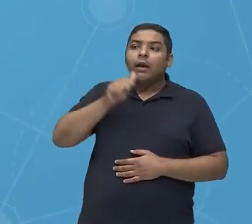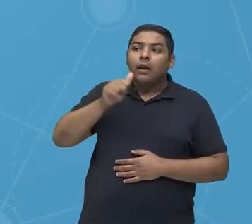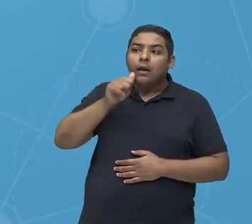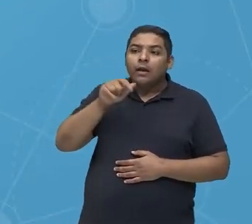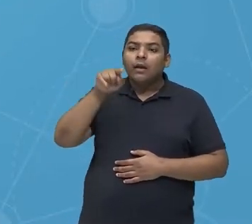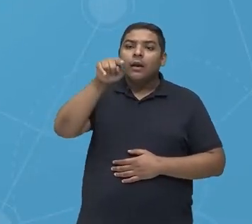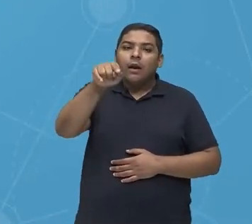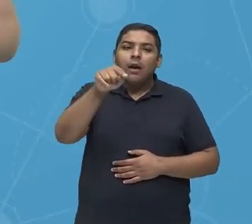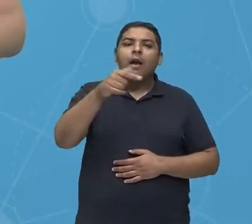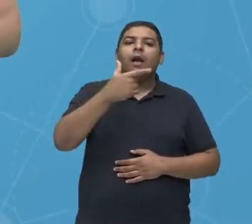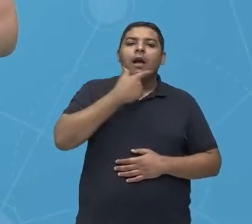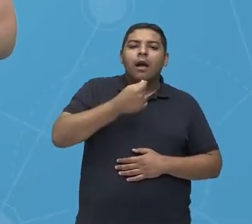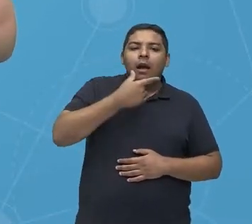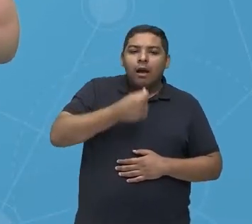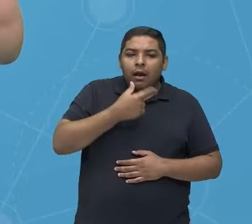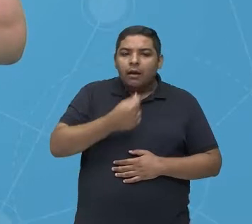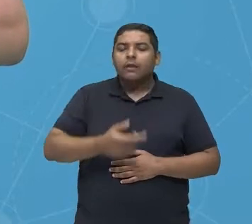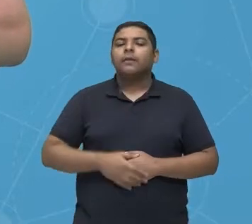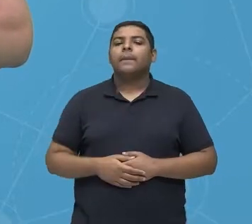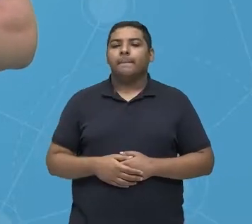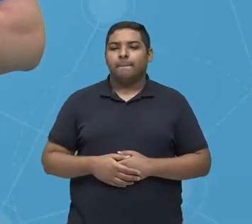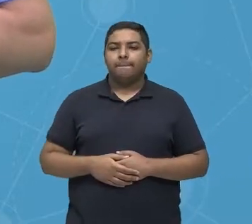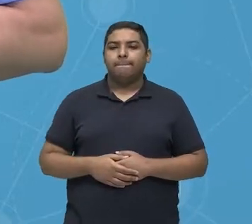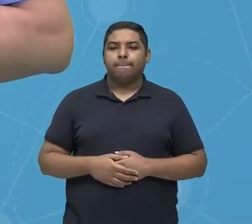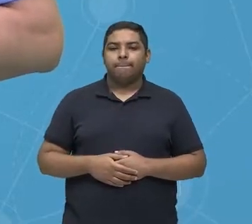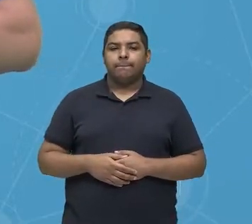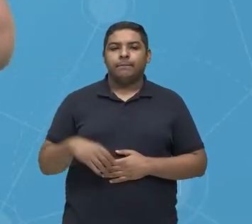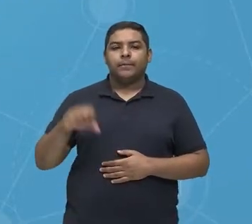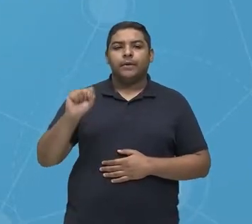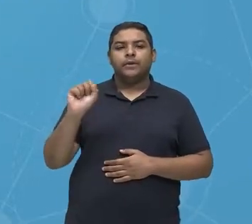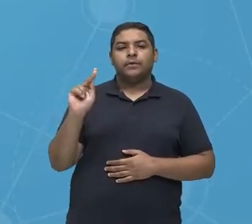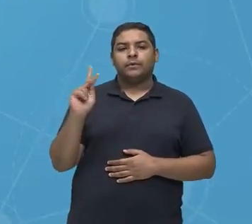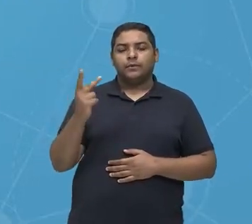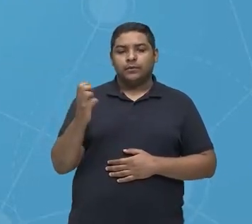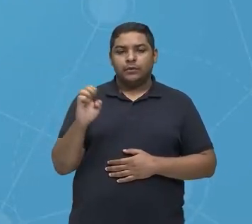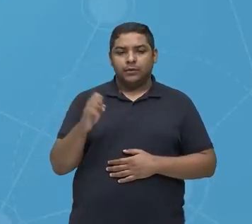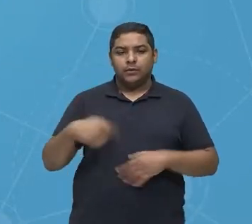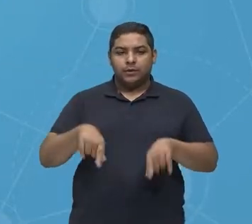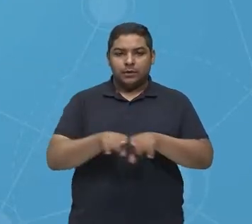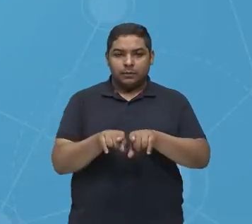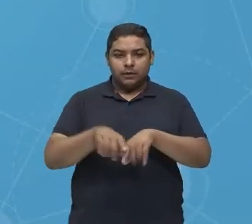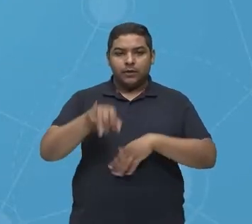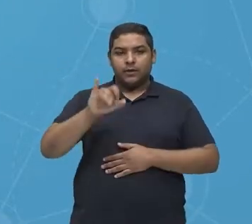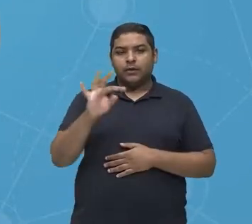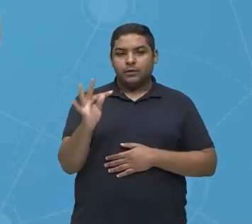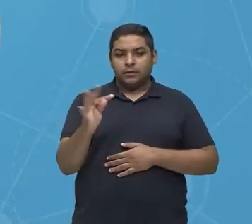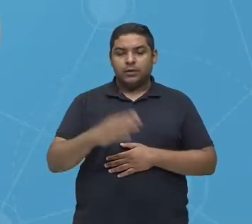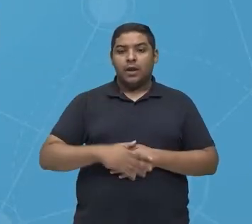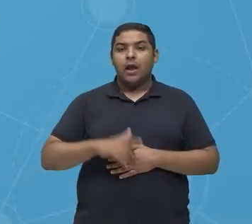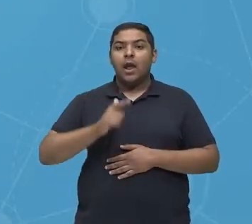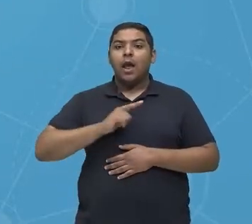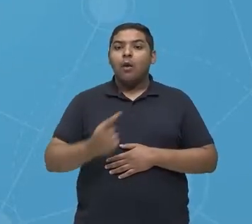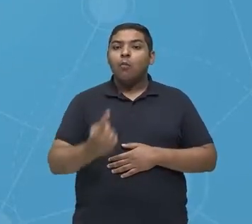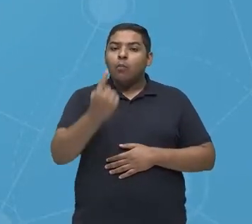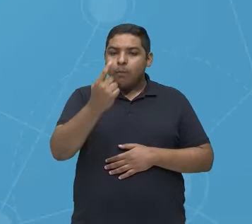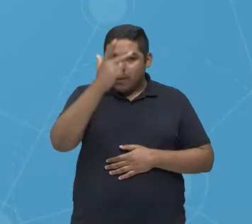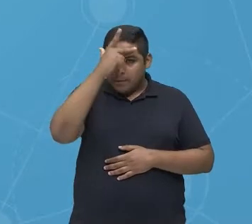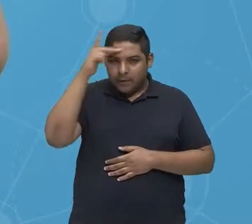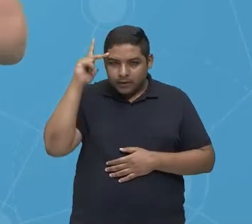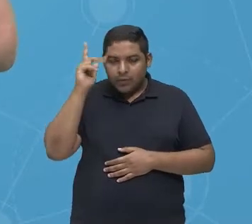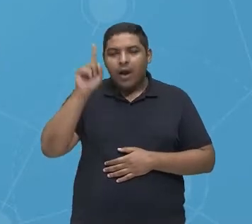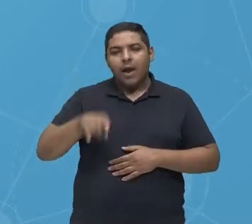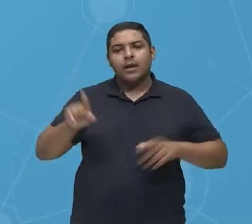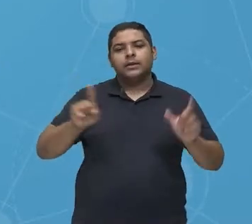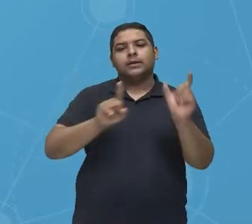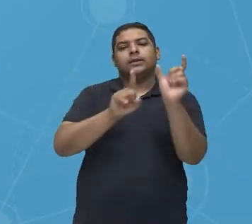Outras coisas que não sejam pessoas, eu sempre vou utilizar o it. Então, repare que todos eles trata-se de uma pessoa só, ou seja,